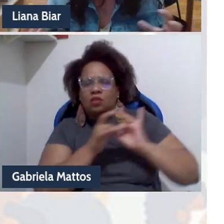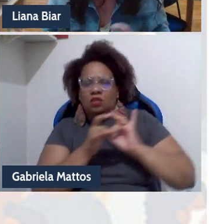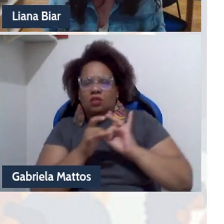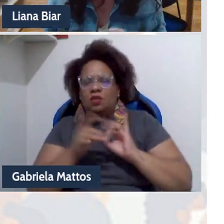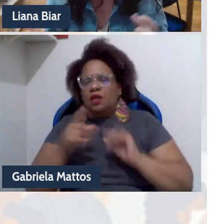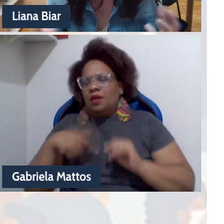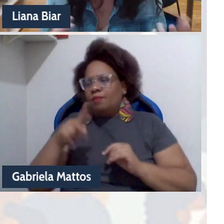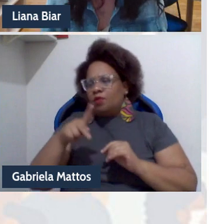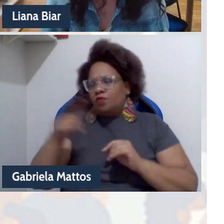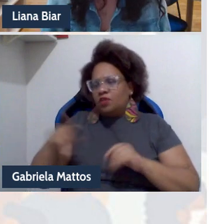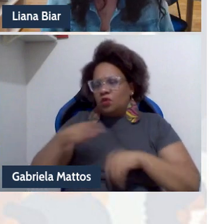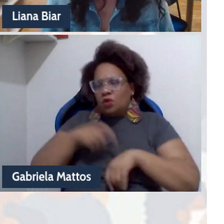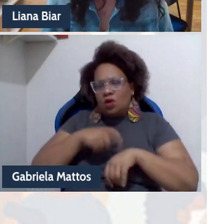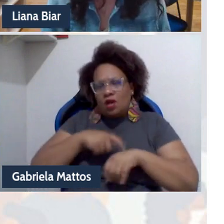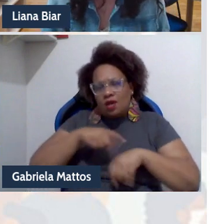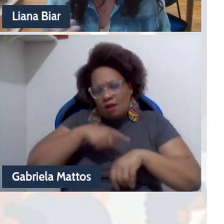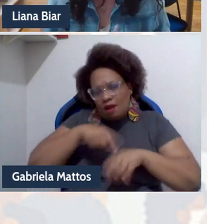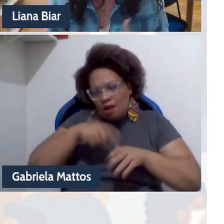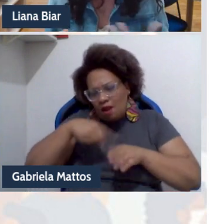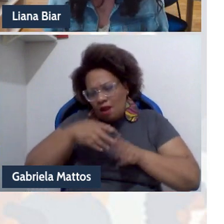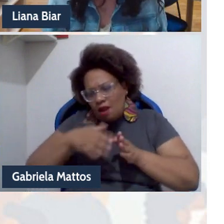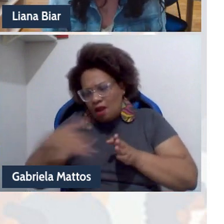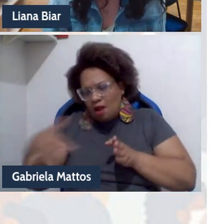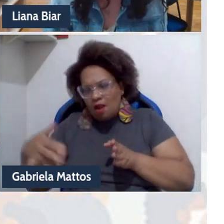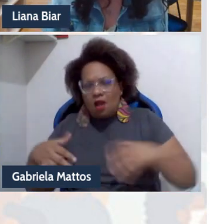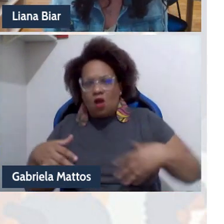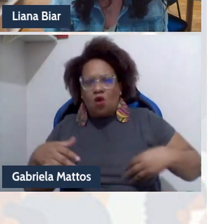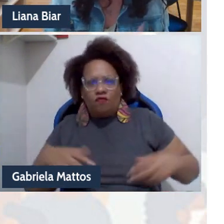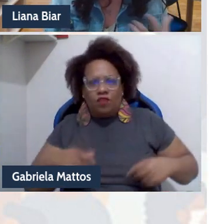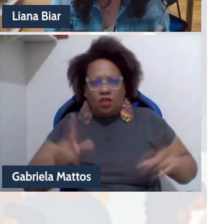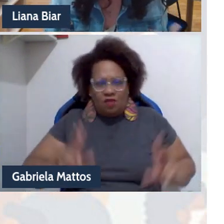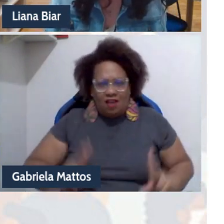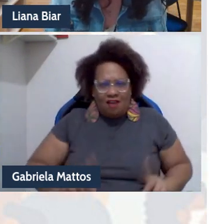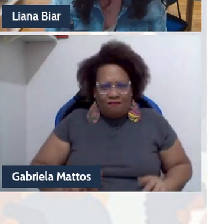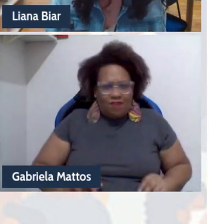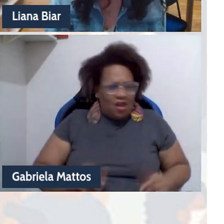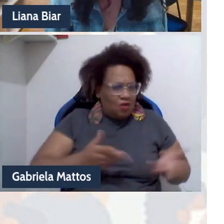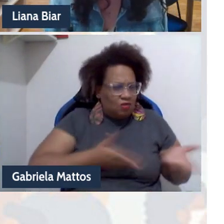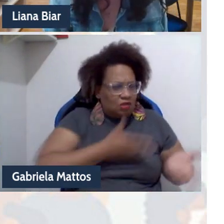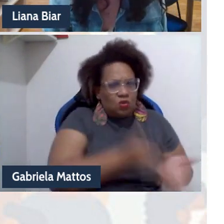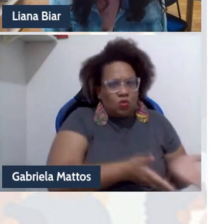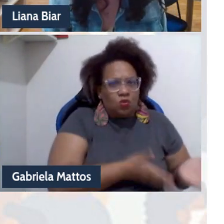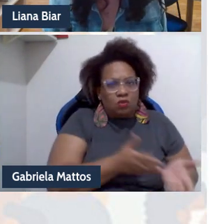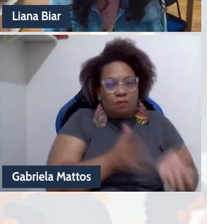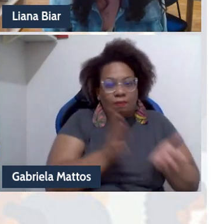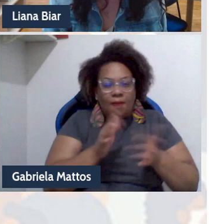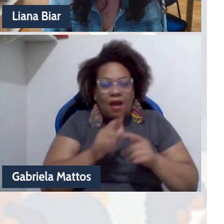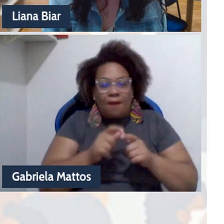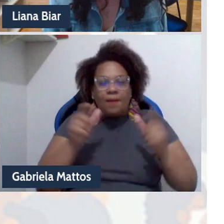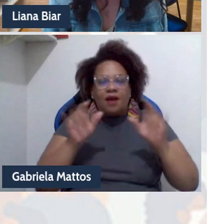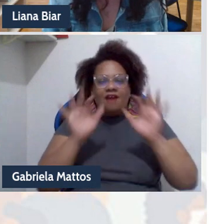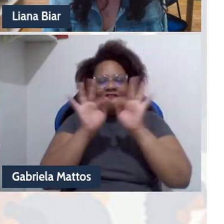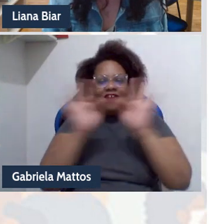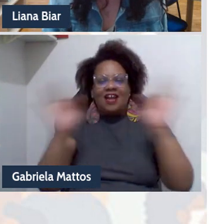horário estendido, né? Que o filho estava desfraldando, mas a maioria das orações narrativas, elas